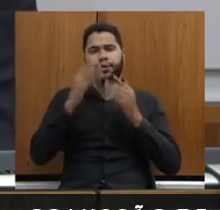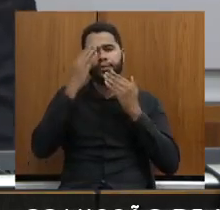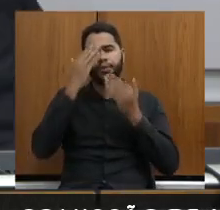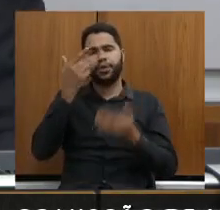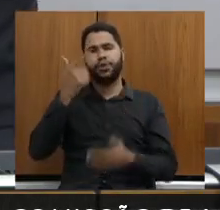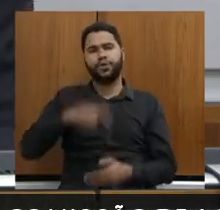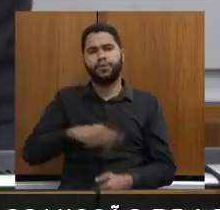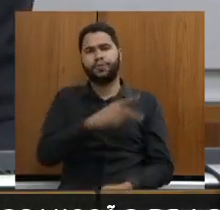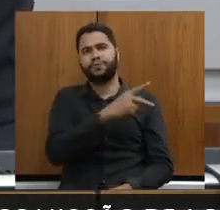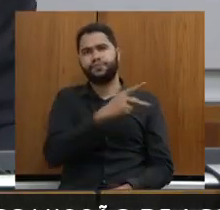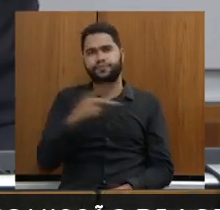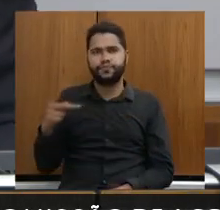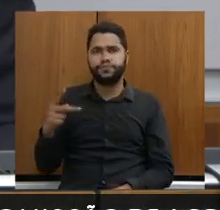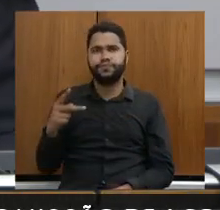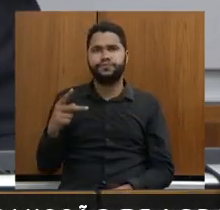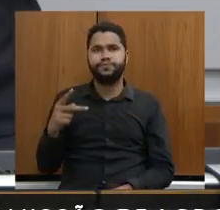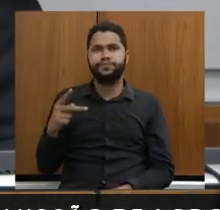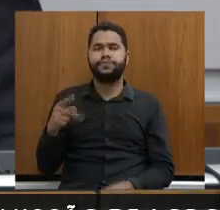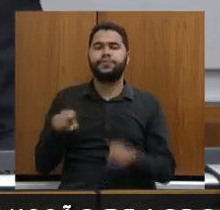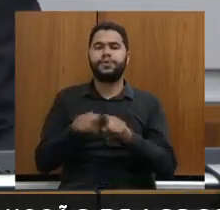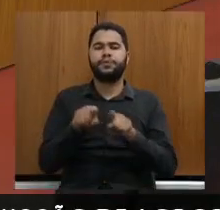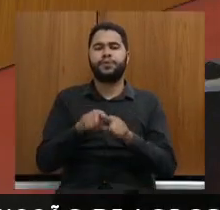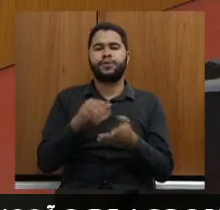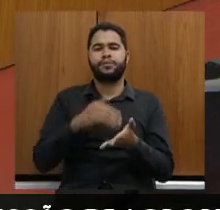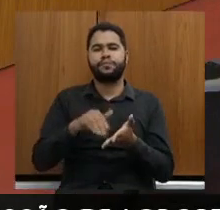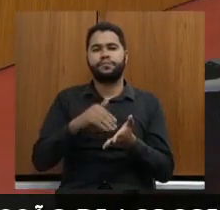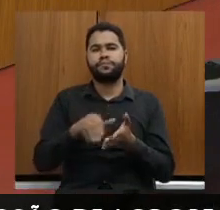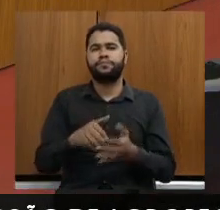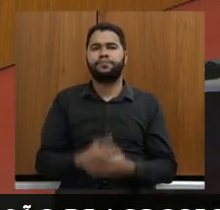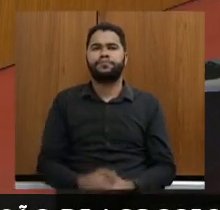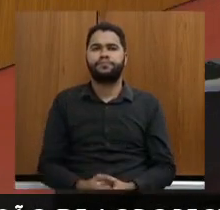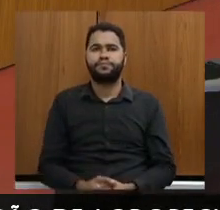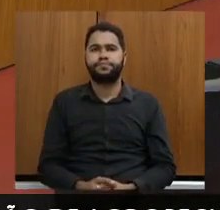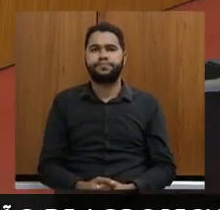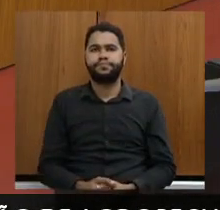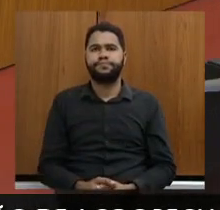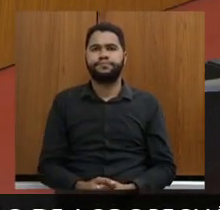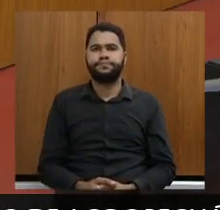obrigado Mais uma vez Presidente e senhora Ana Valentina também